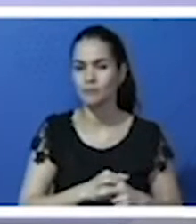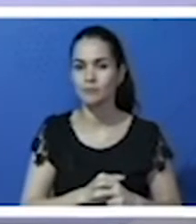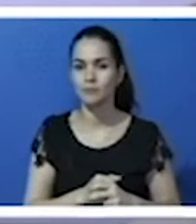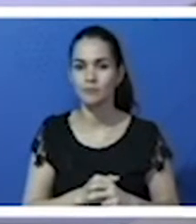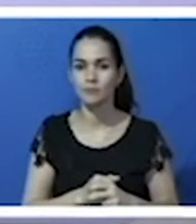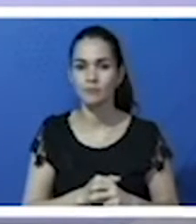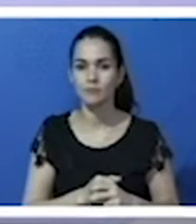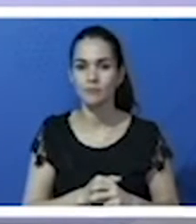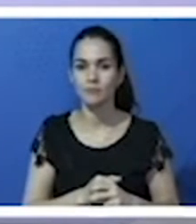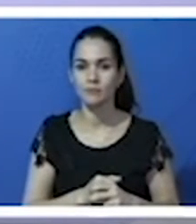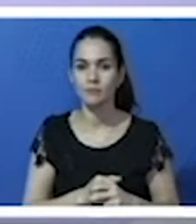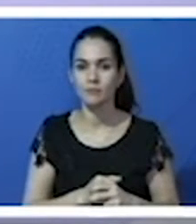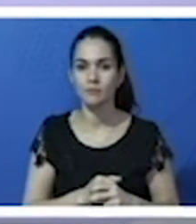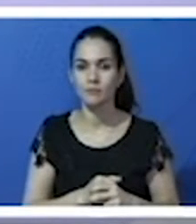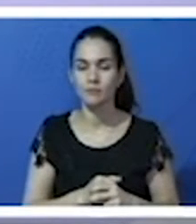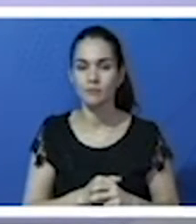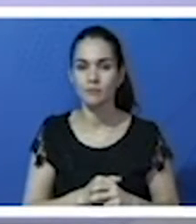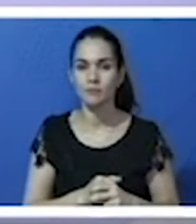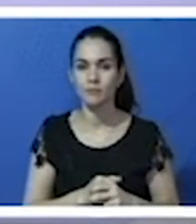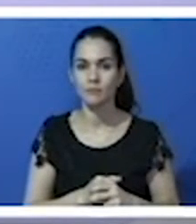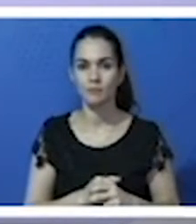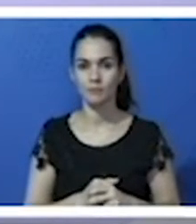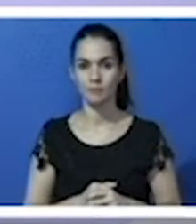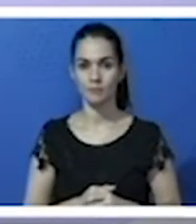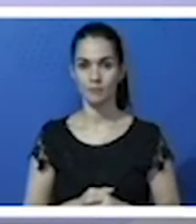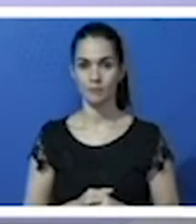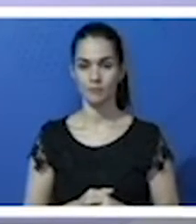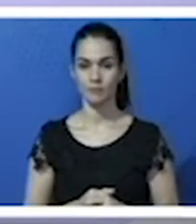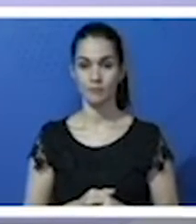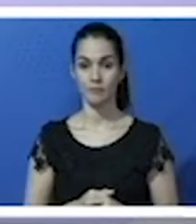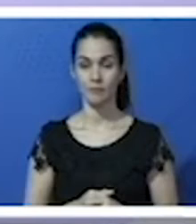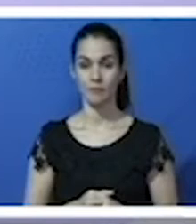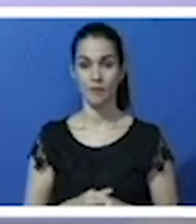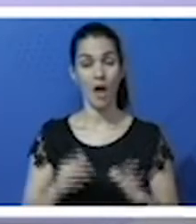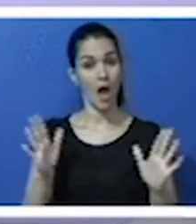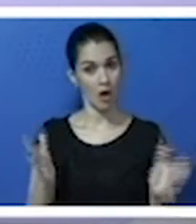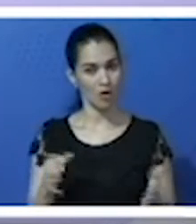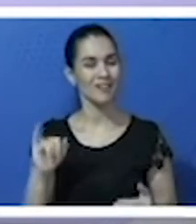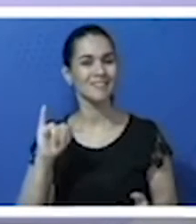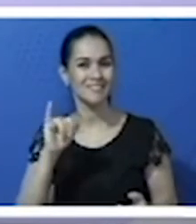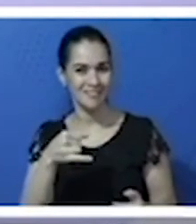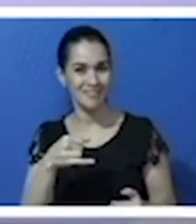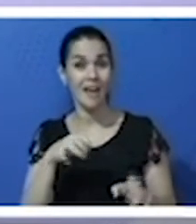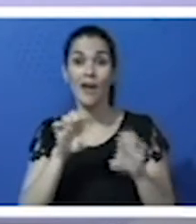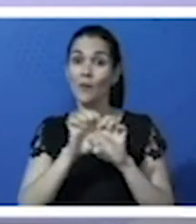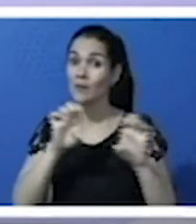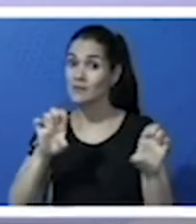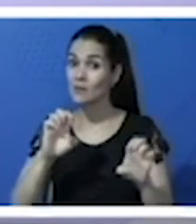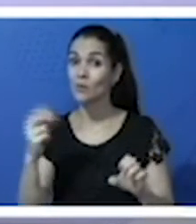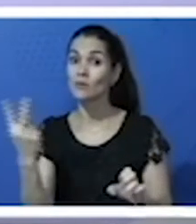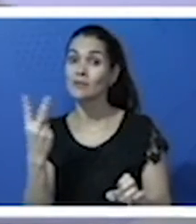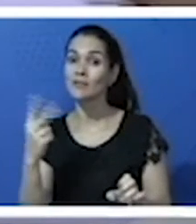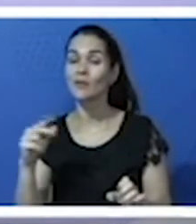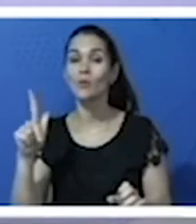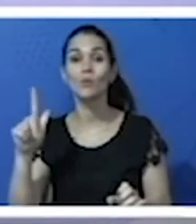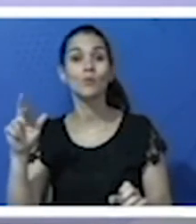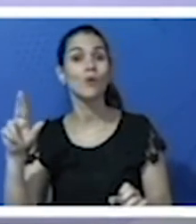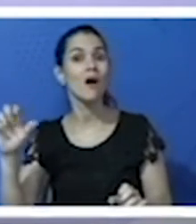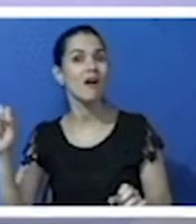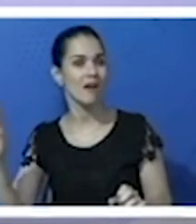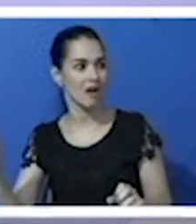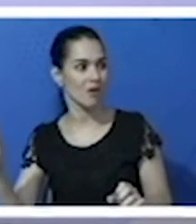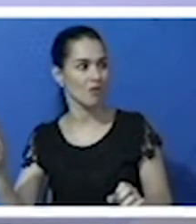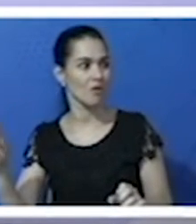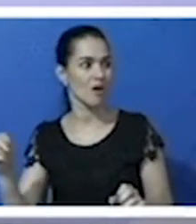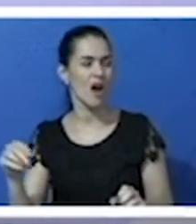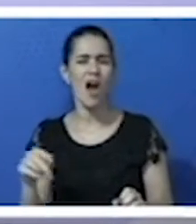quadrado, coloquei o y. Agora virou uma equação de segundo grau, né? Aqui não